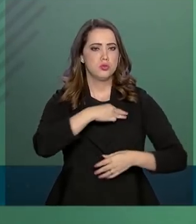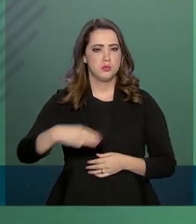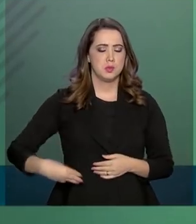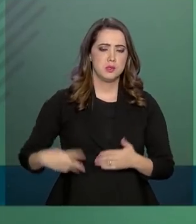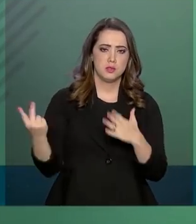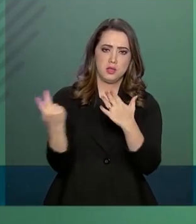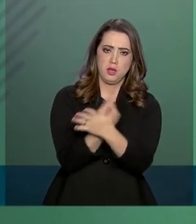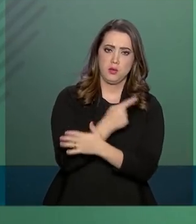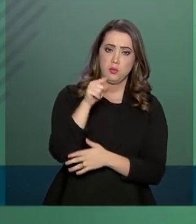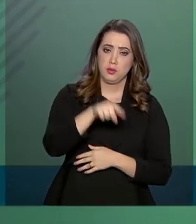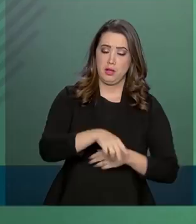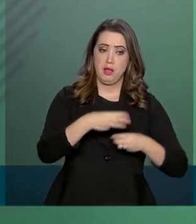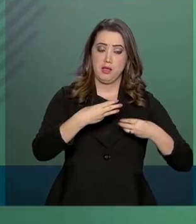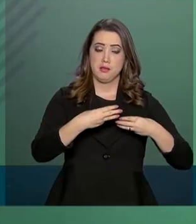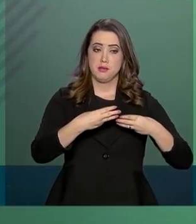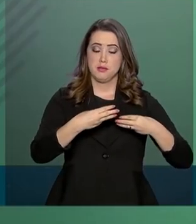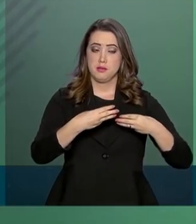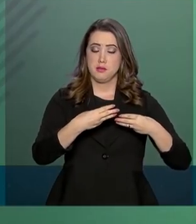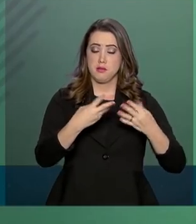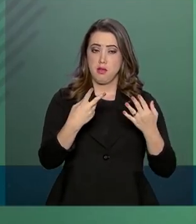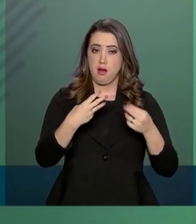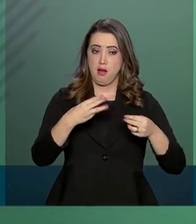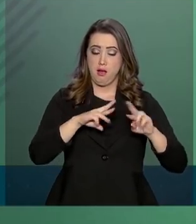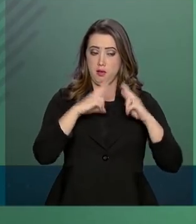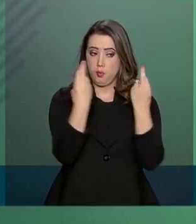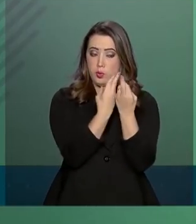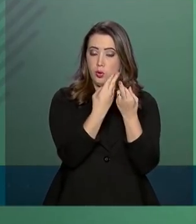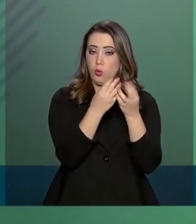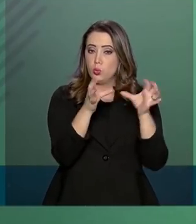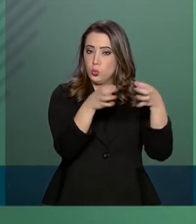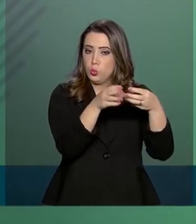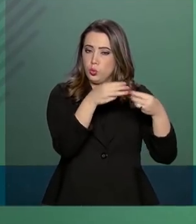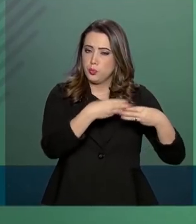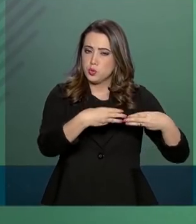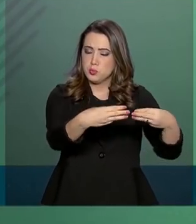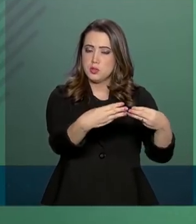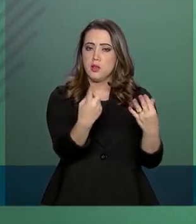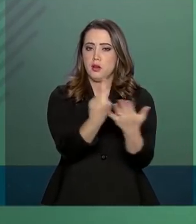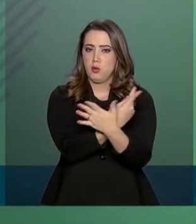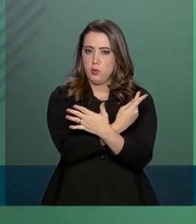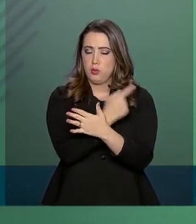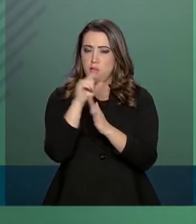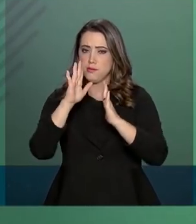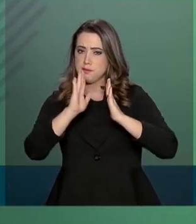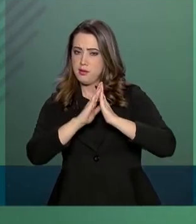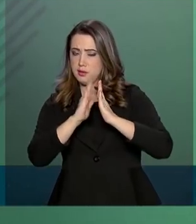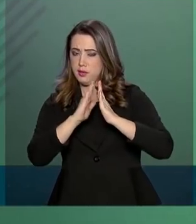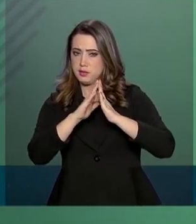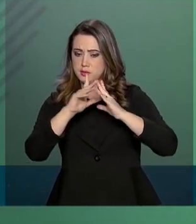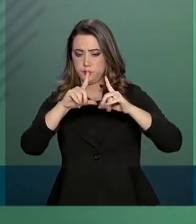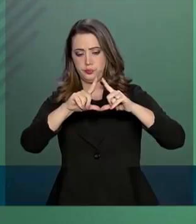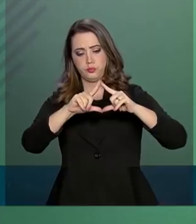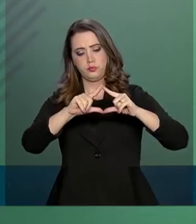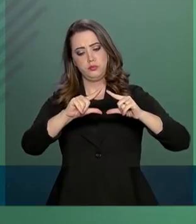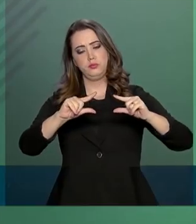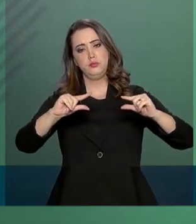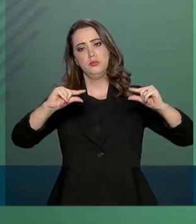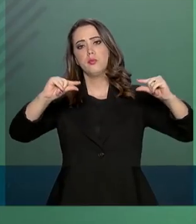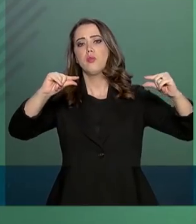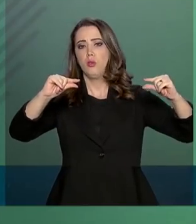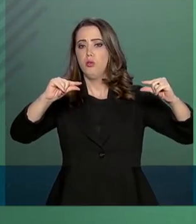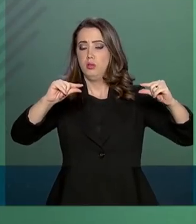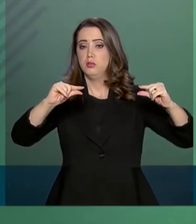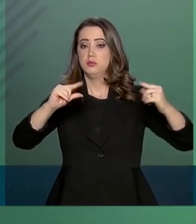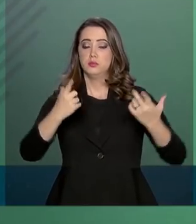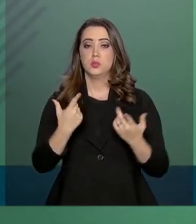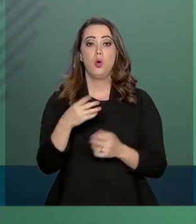realizadas no palácio da alvorada a previsão é que elas se iniciem as 8 horas com